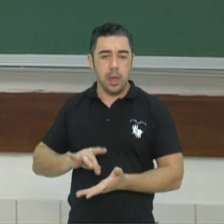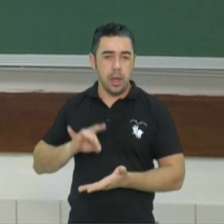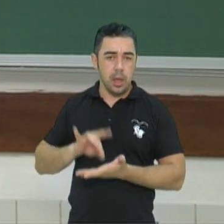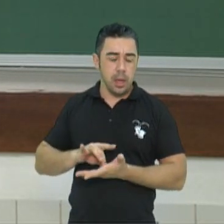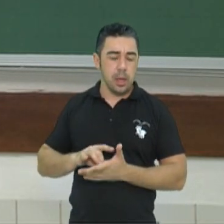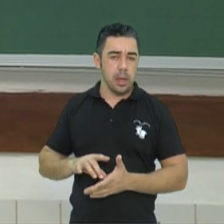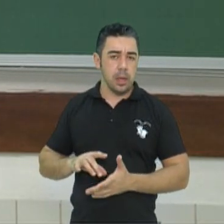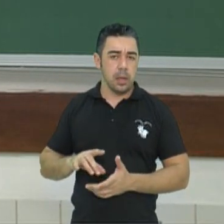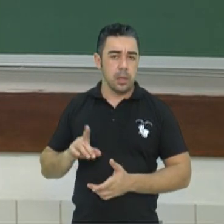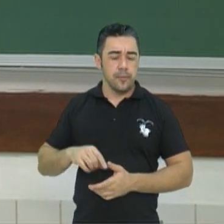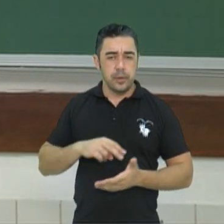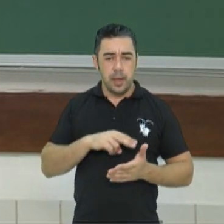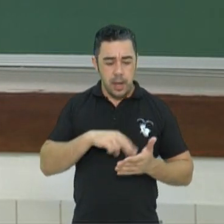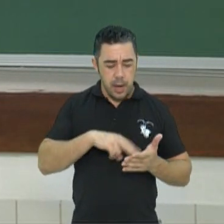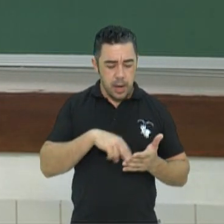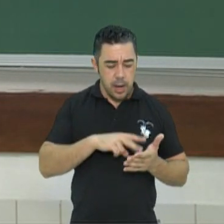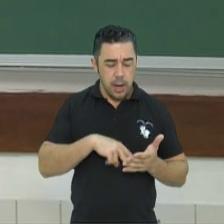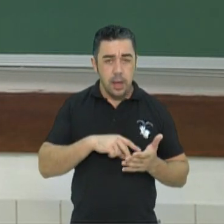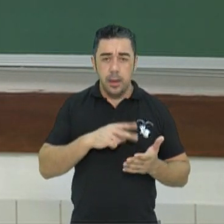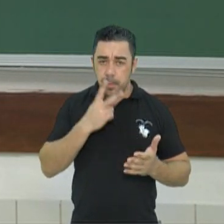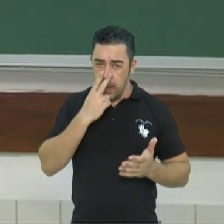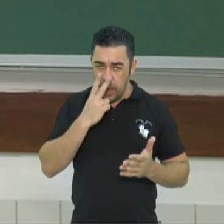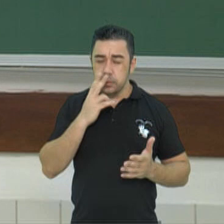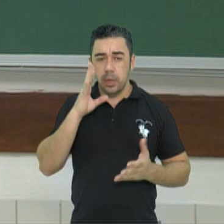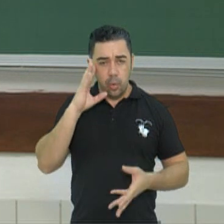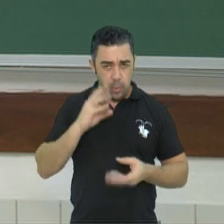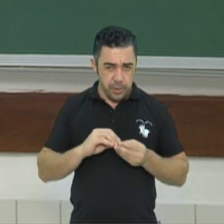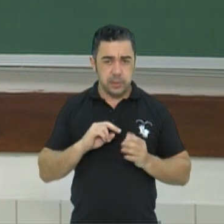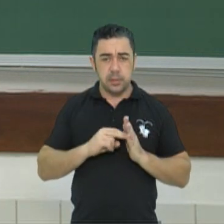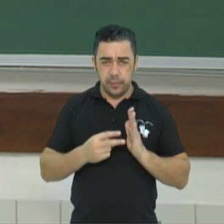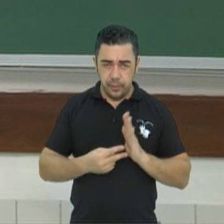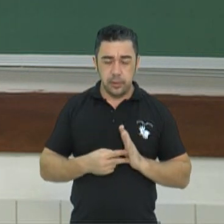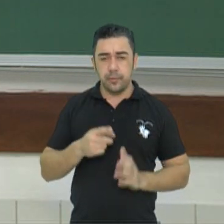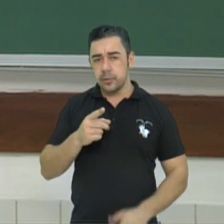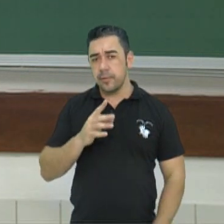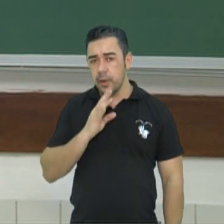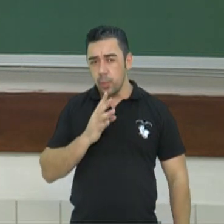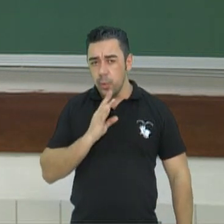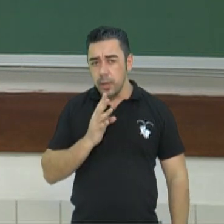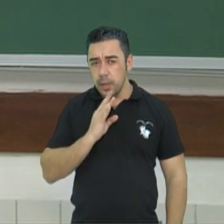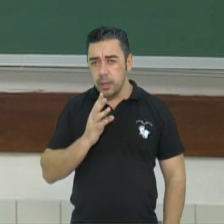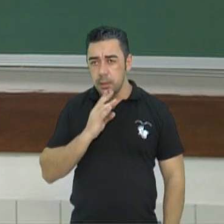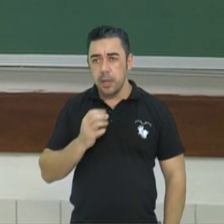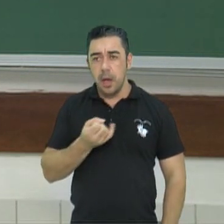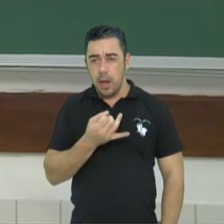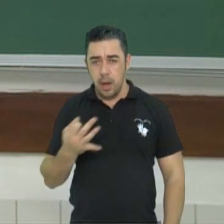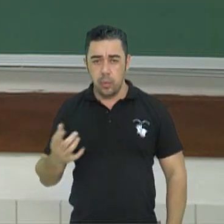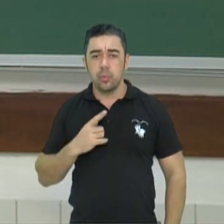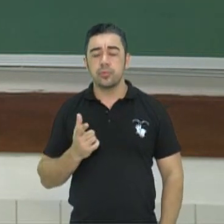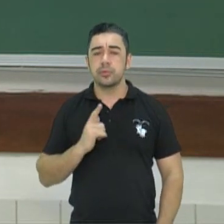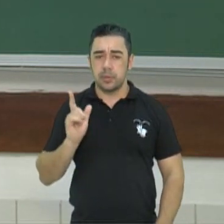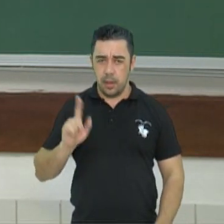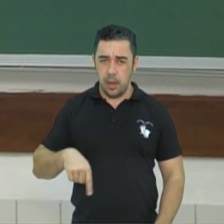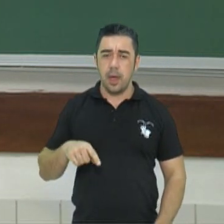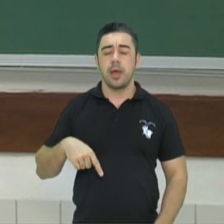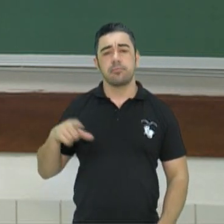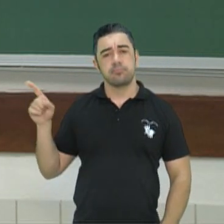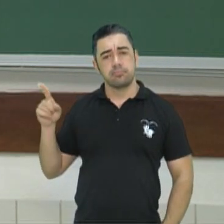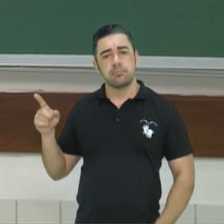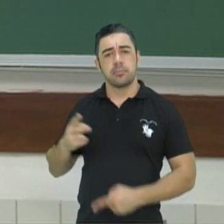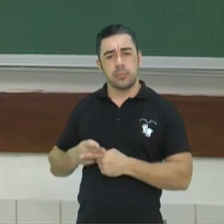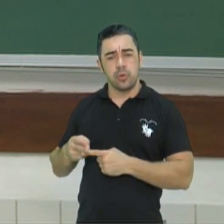você começa a ler a obra, para você também faz sentido. Daqui a pouquinho vocês vão conhecer alguns episódios que aconteceram no